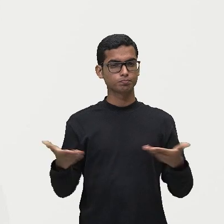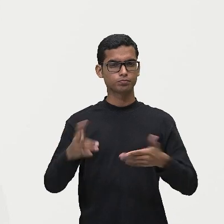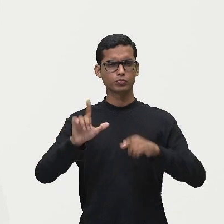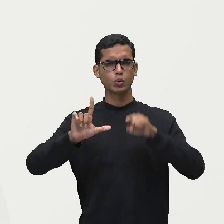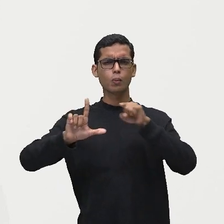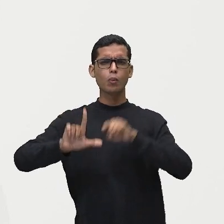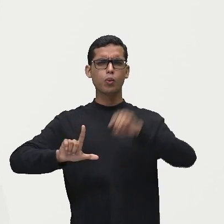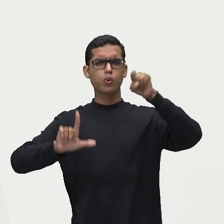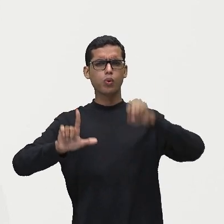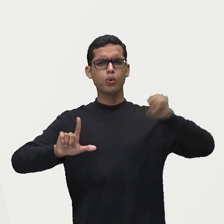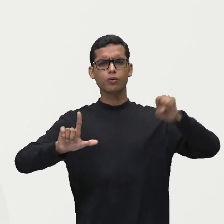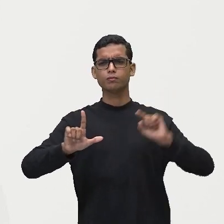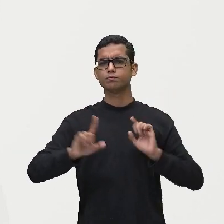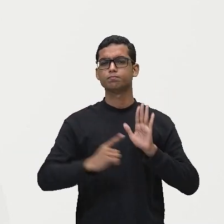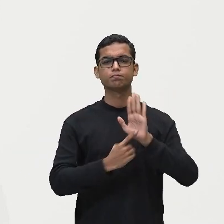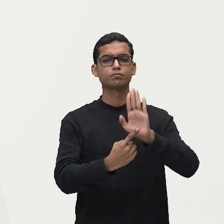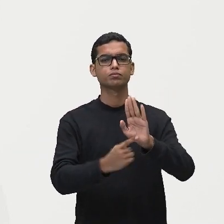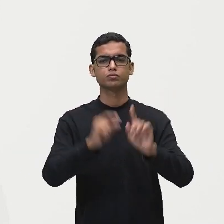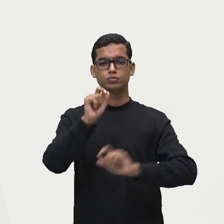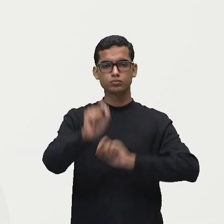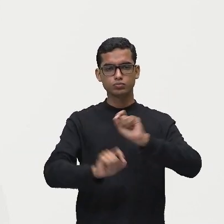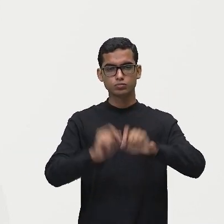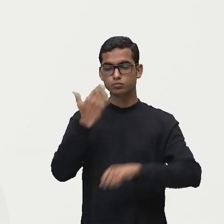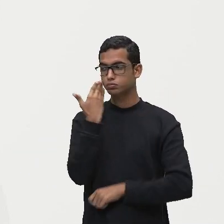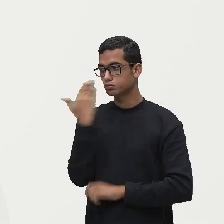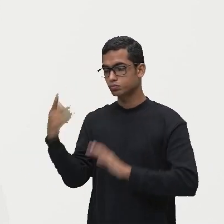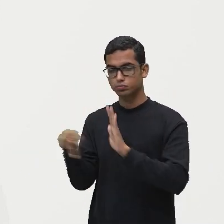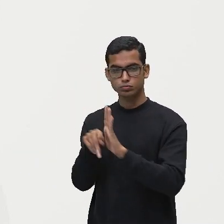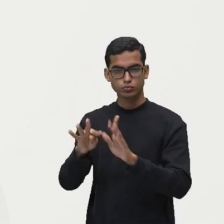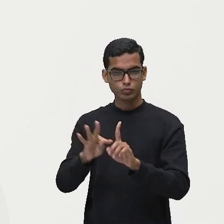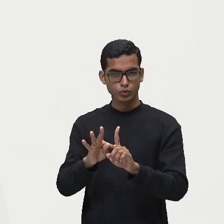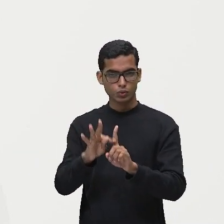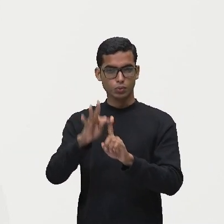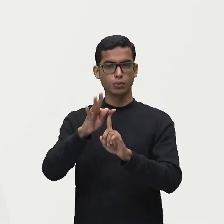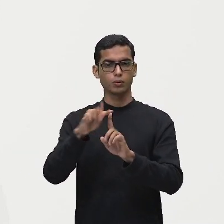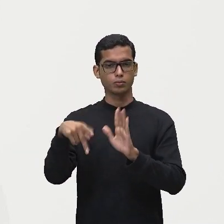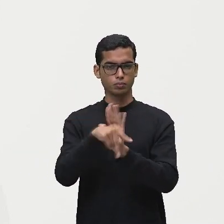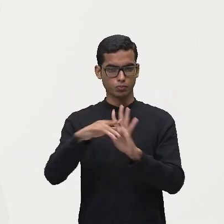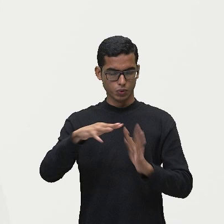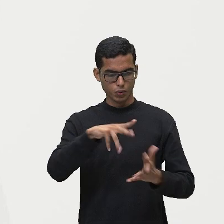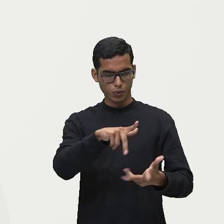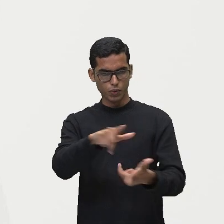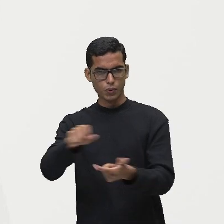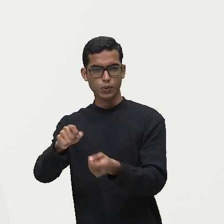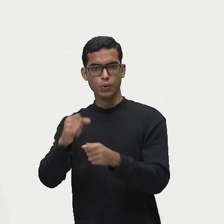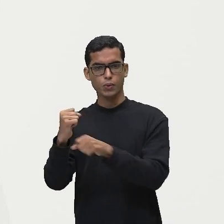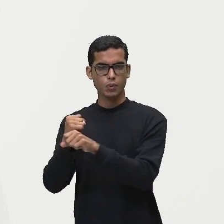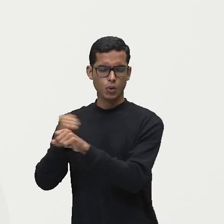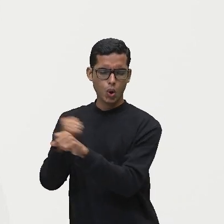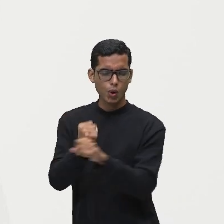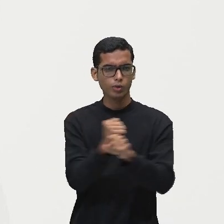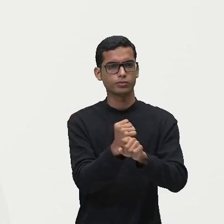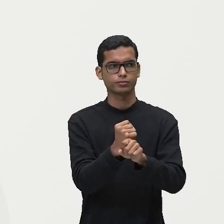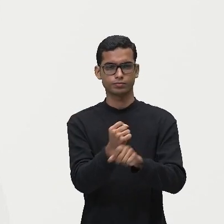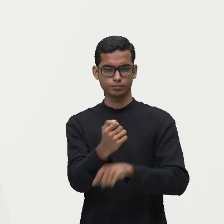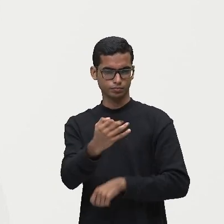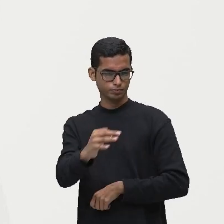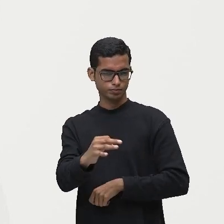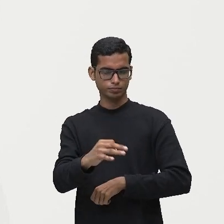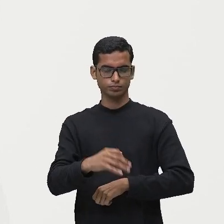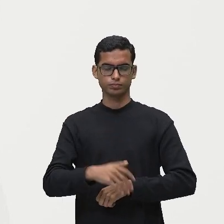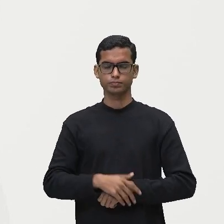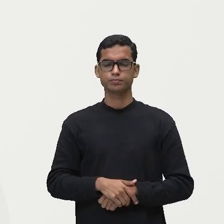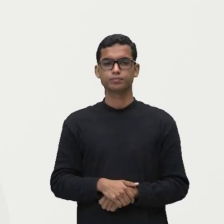ele mostra o aumento da temperatura global ao longo dos anos, tá bom?